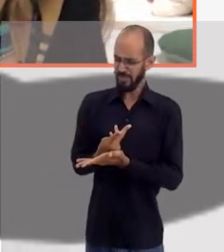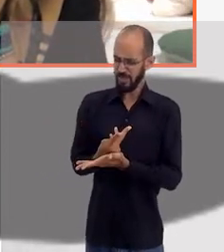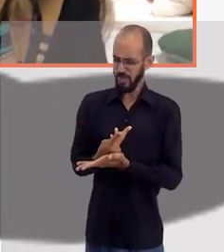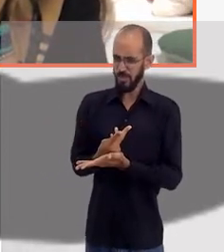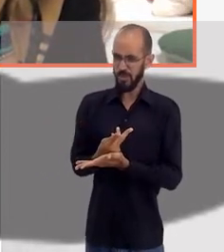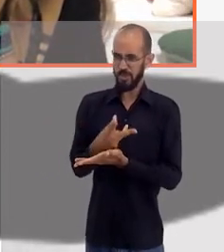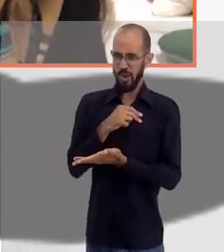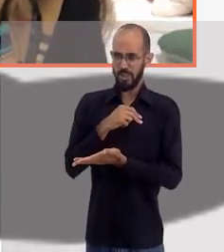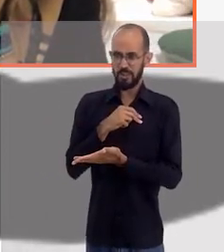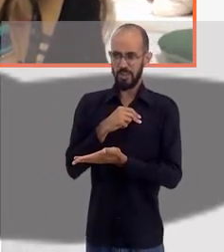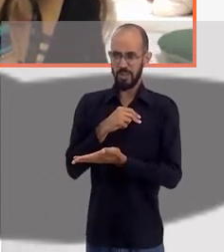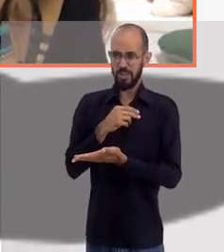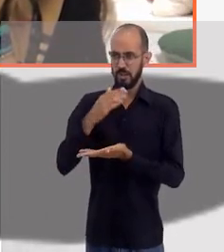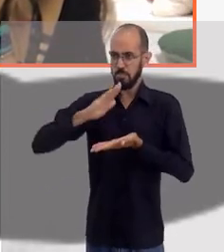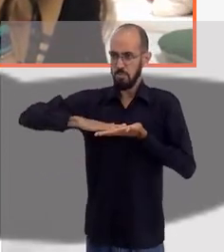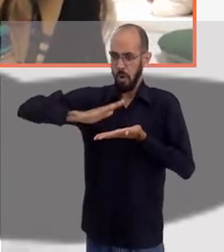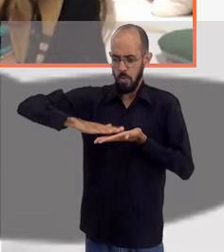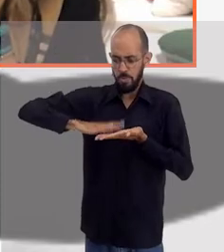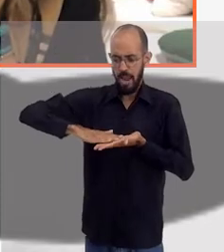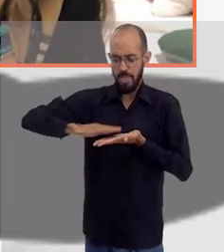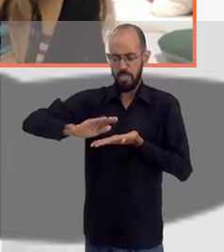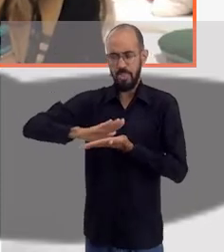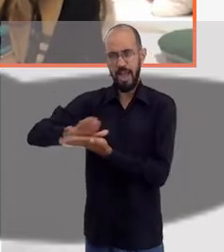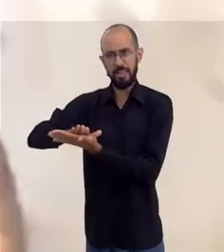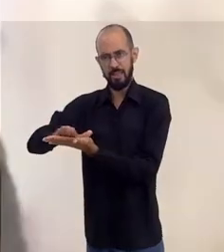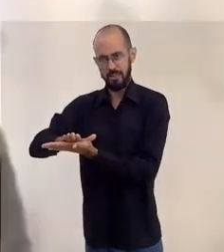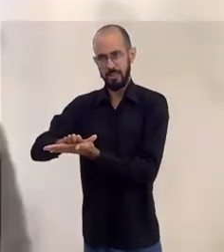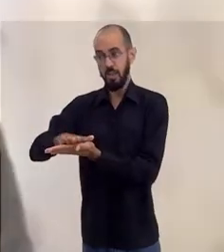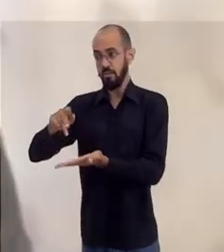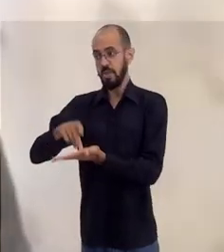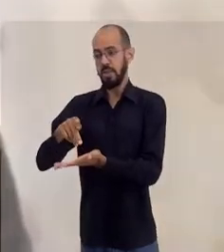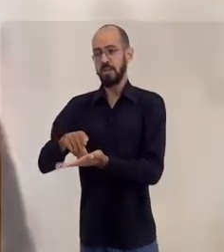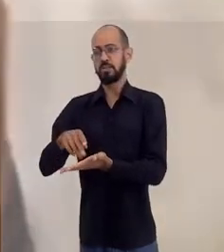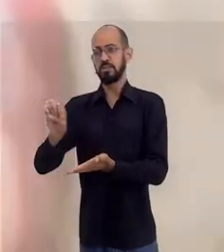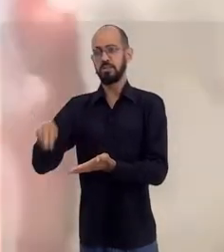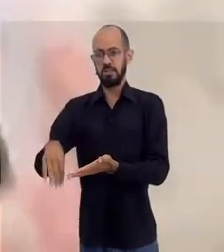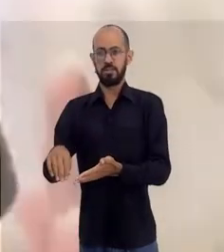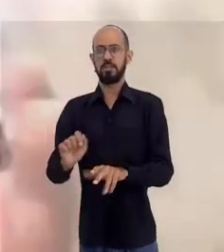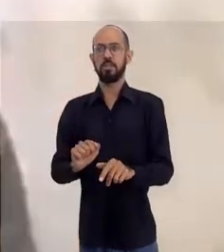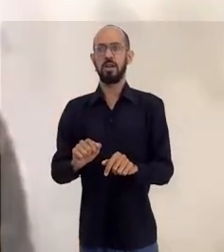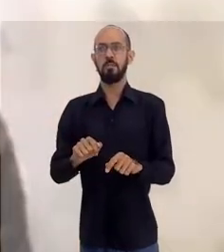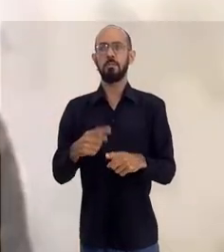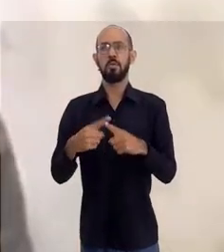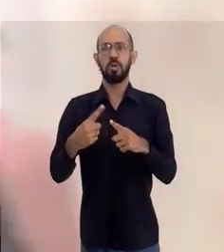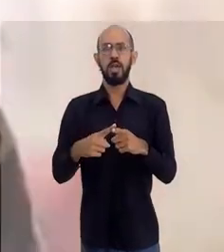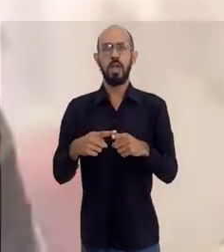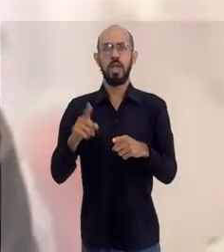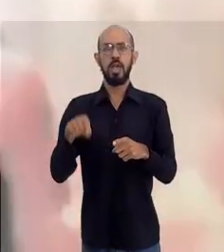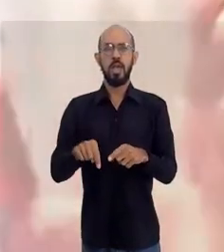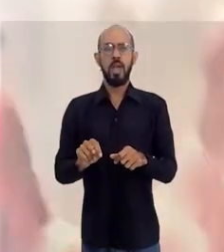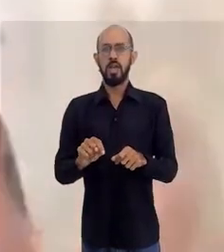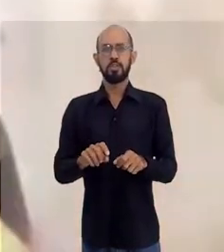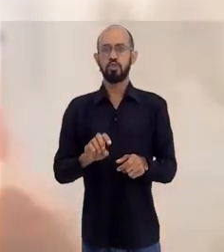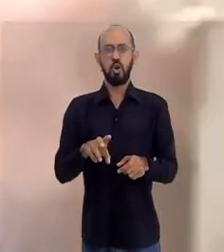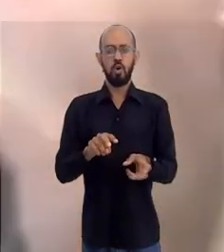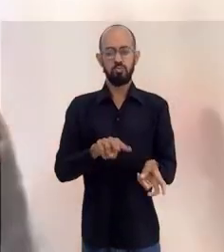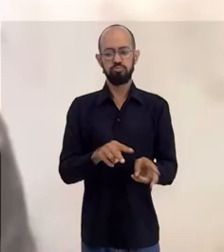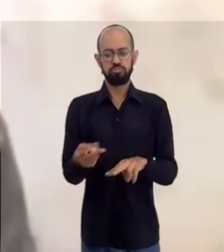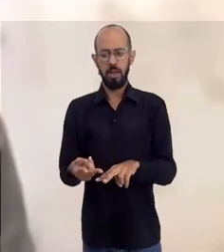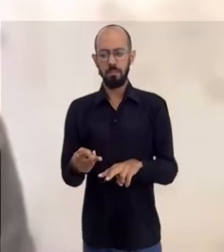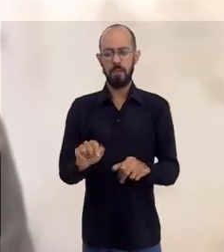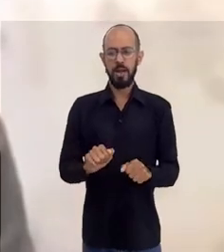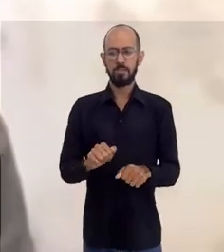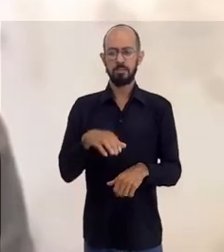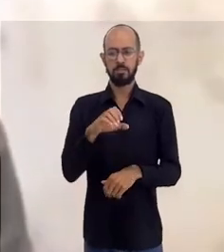verdade e não me cobraram nada não a gente não cobra nada é esse simplesmente um repasse para concessionária